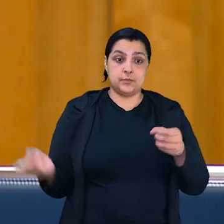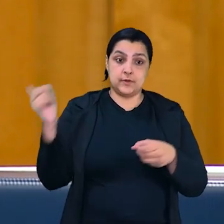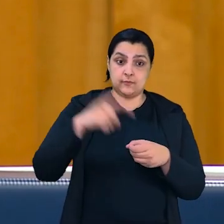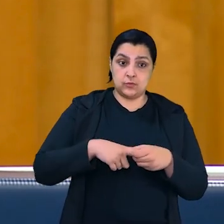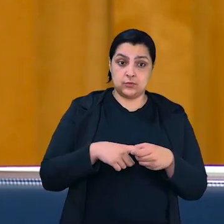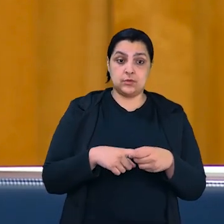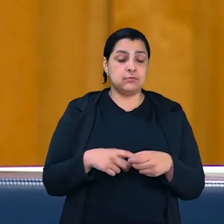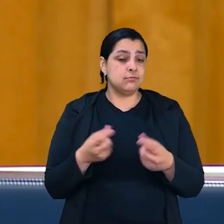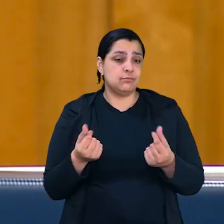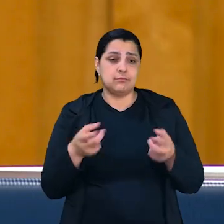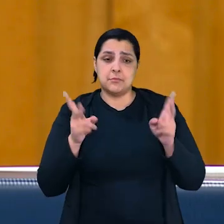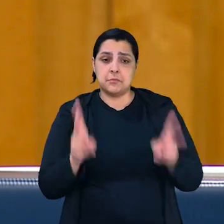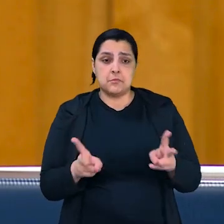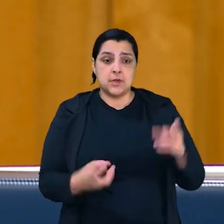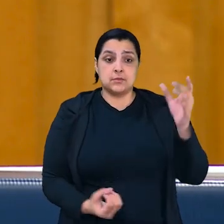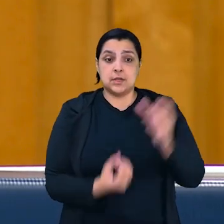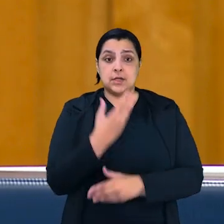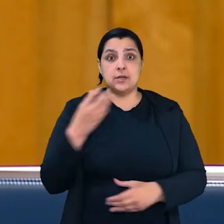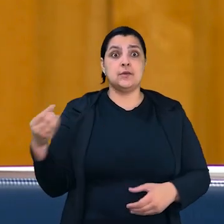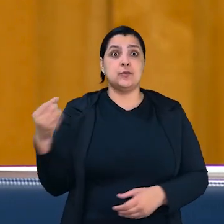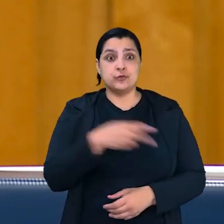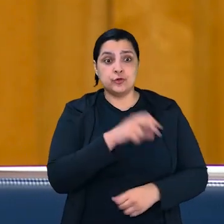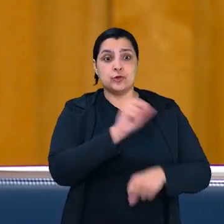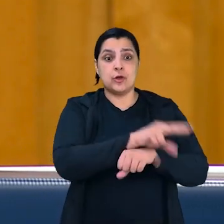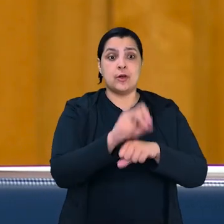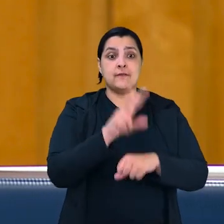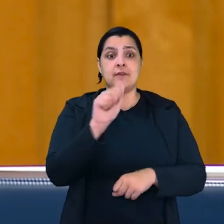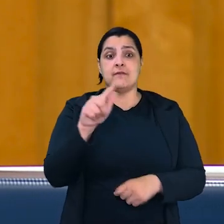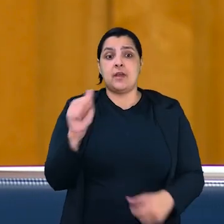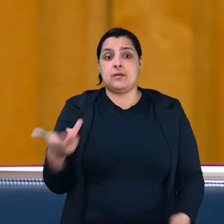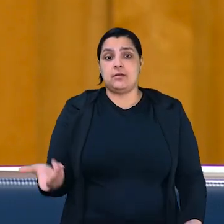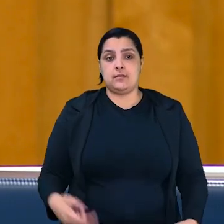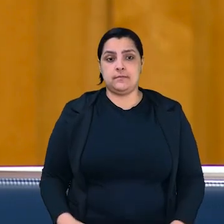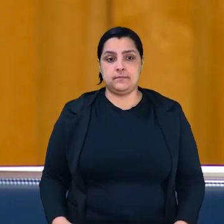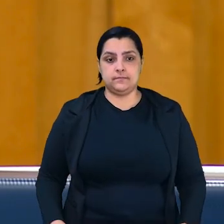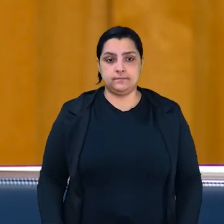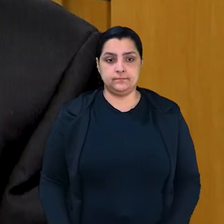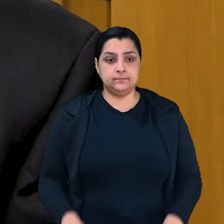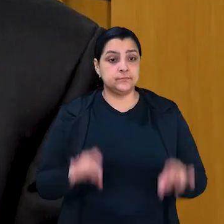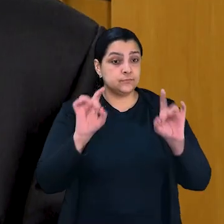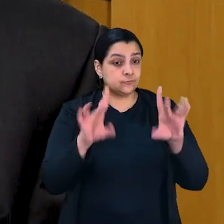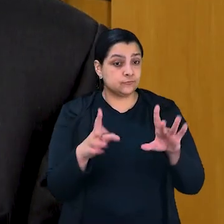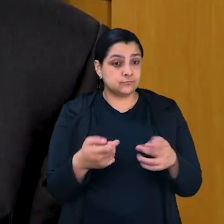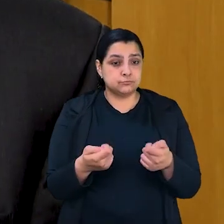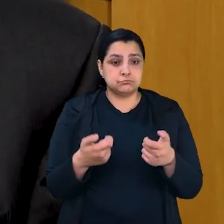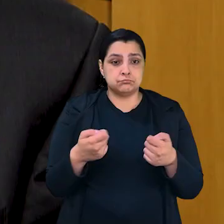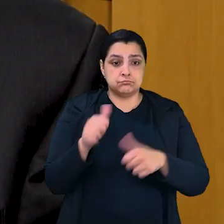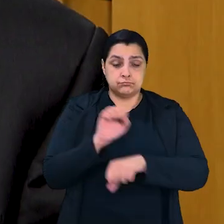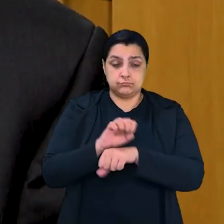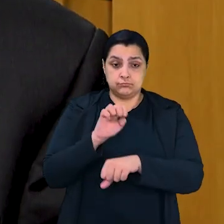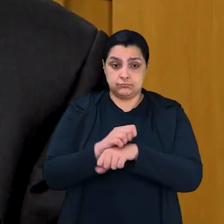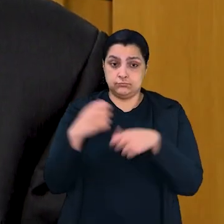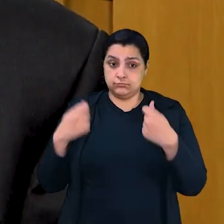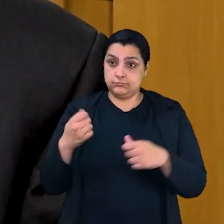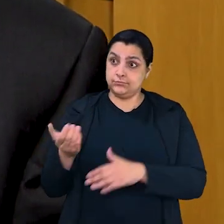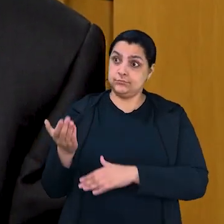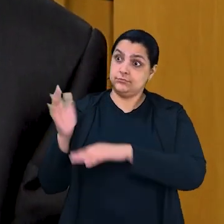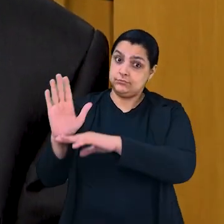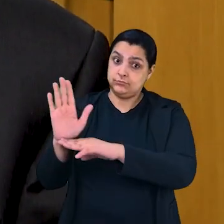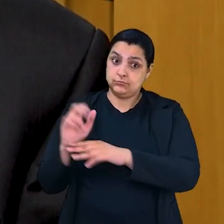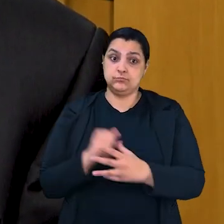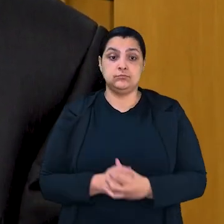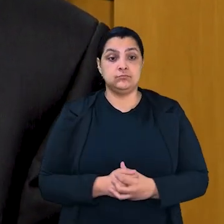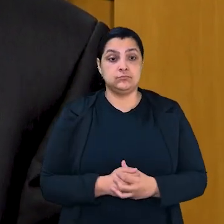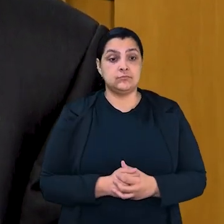da ressocialização é o mesmo da criação de novas vagas em prisões. Com exceção de poucos estados que precisam